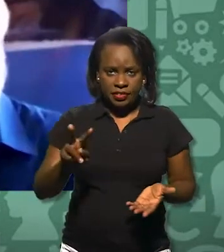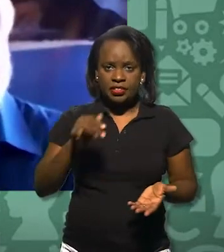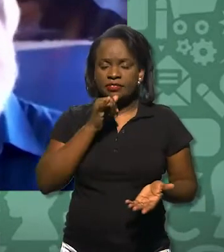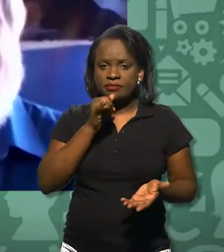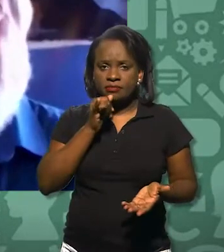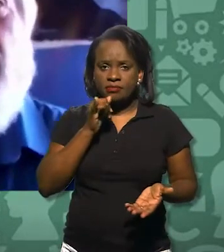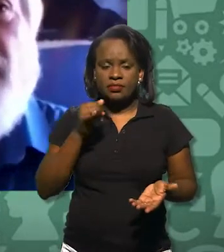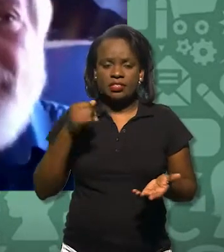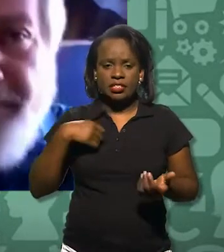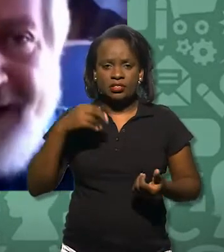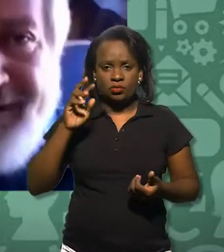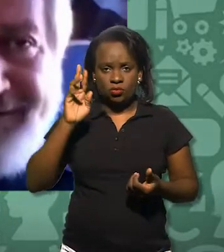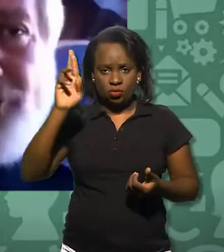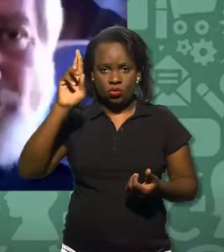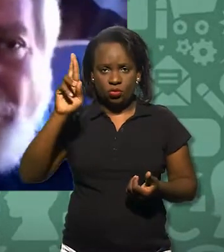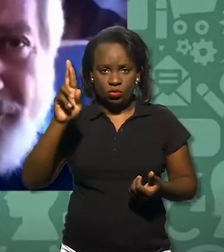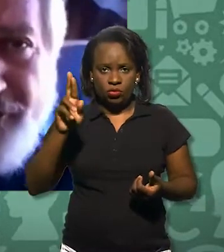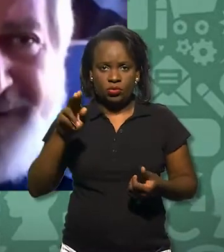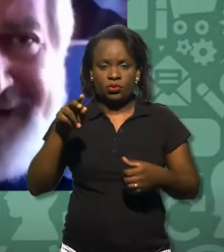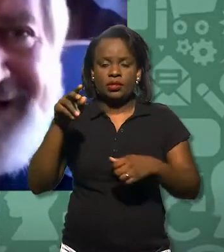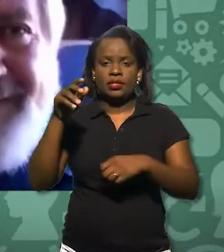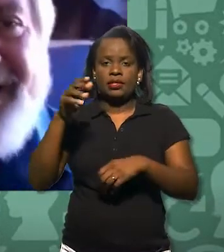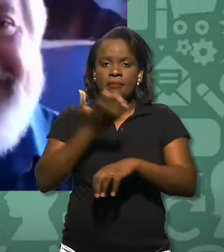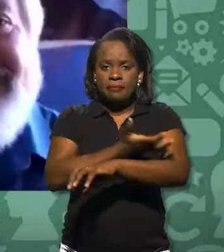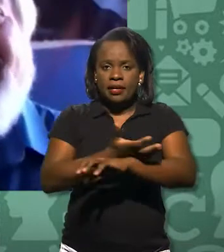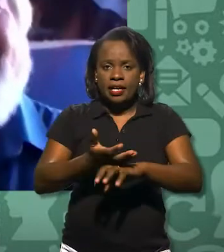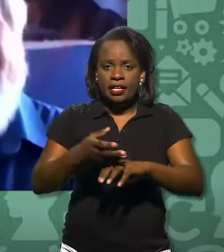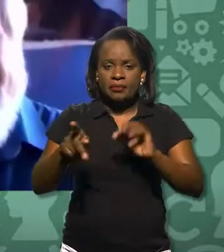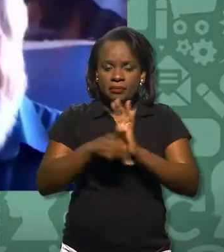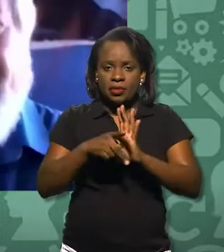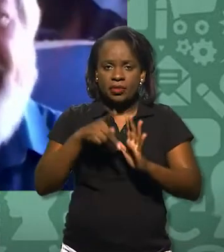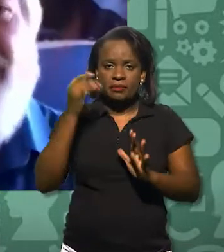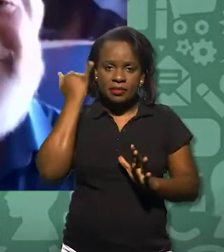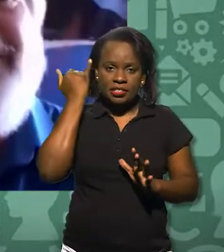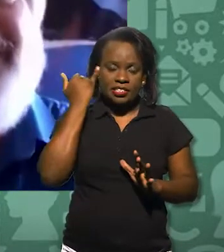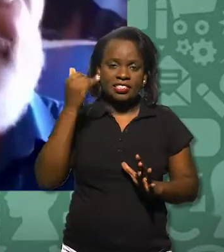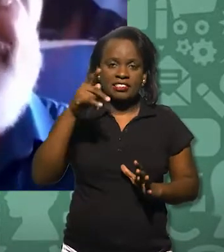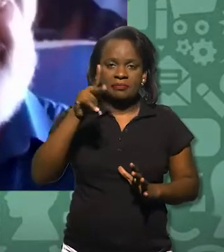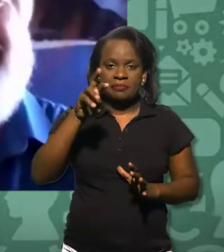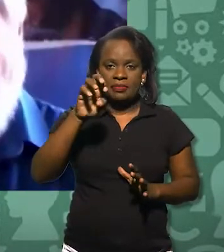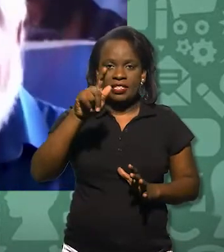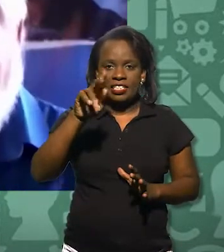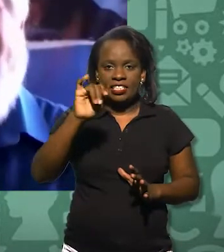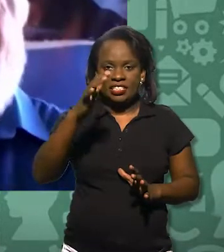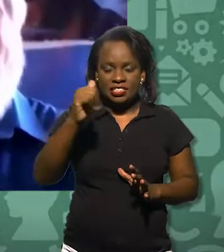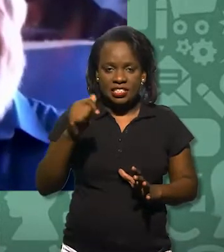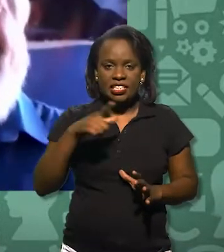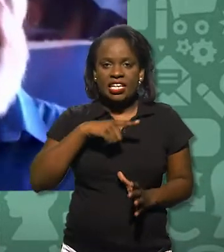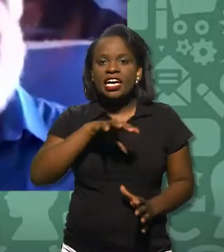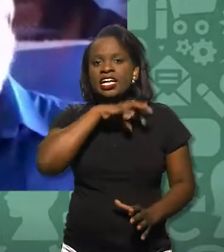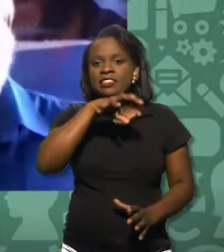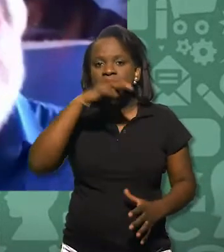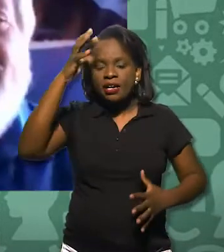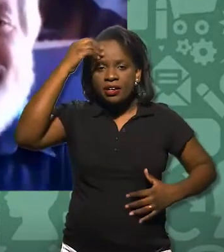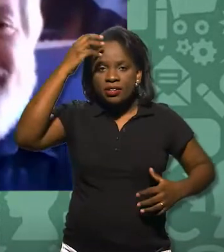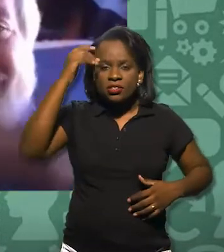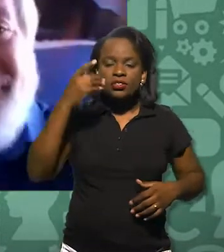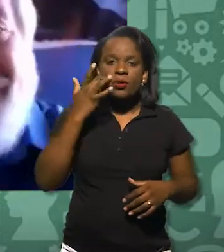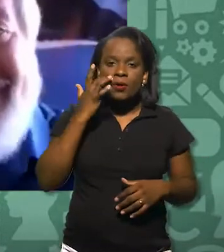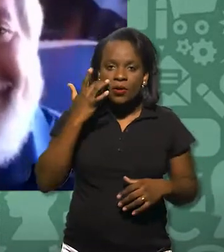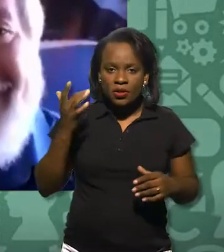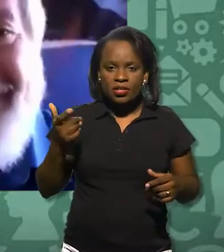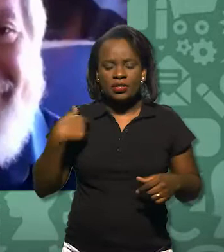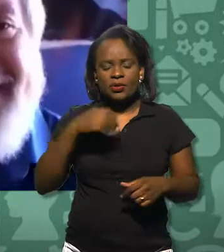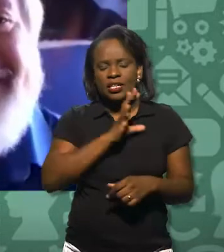vê, eu, por exemplo, sou autor do parque, sou dono do Parque da Preguiça aqui, onde tem mico-leão dourado. Quando ela fala em animal, eu fico doido.